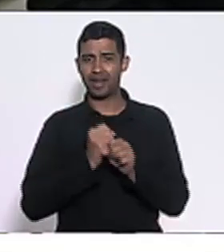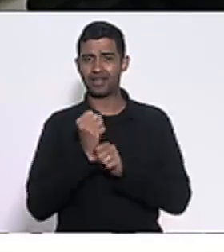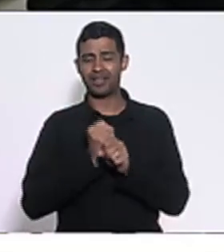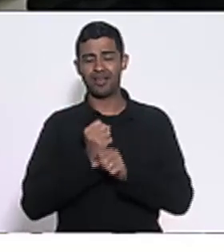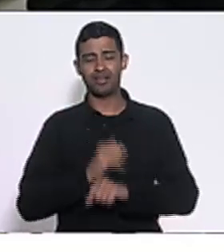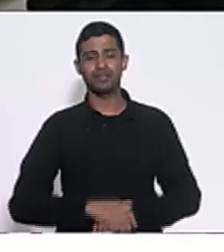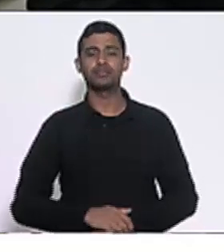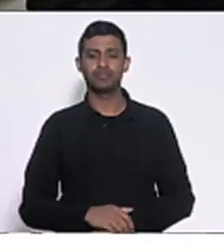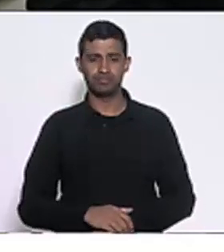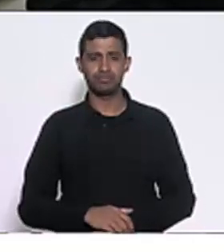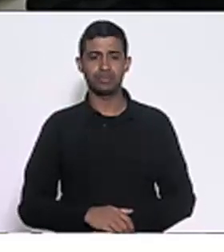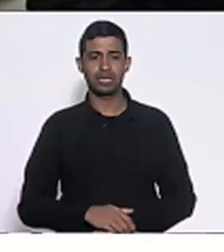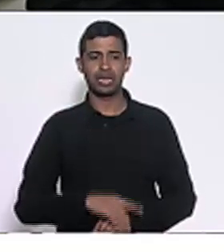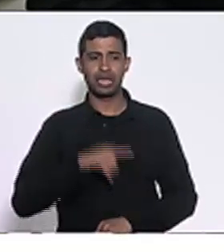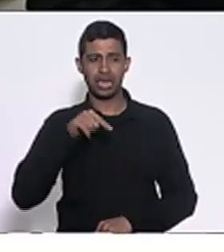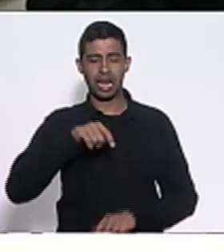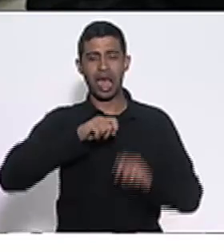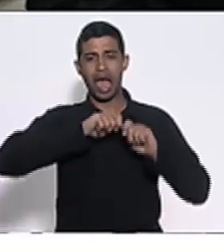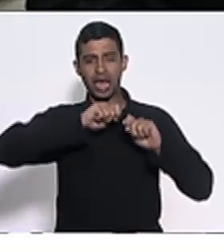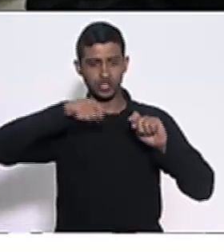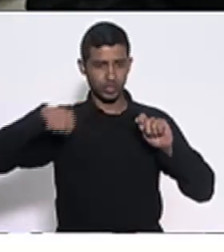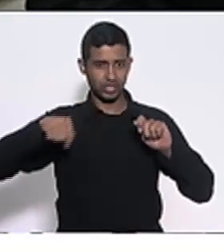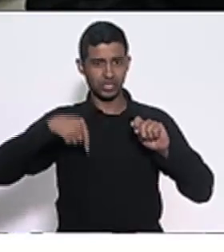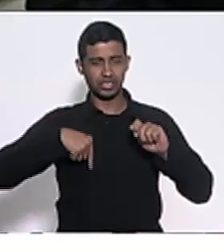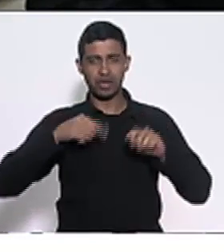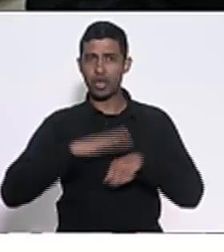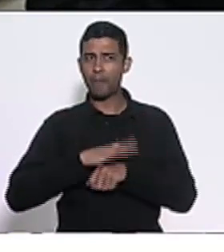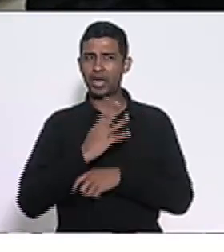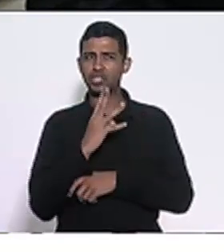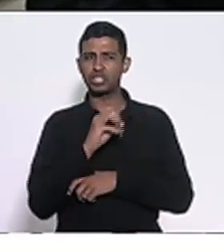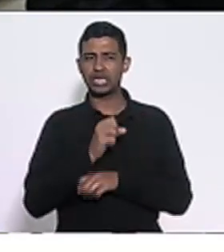E na associação eu estou há mais de 30.